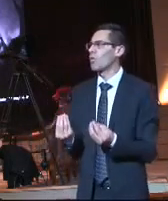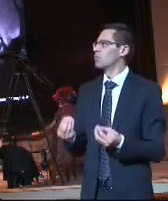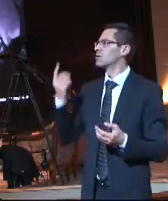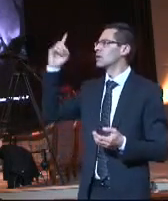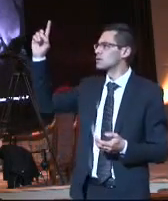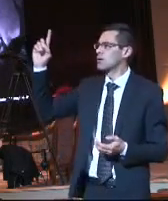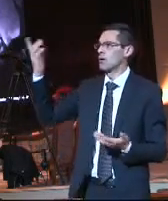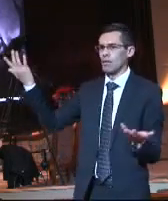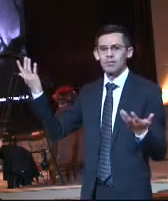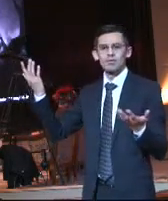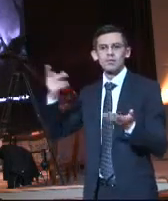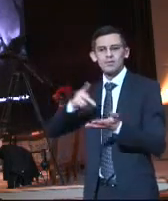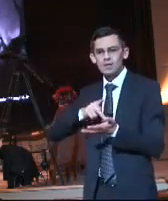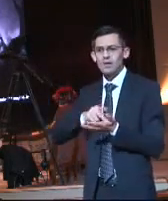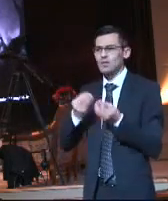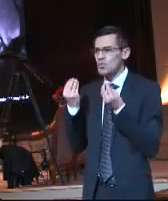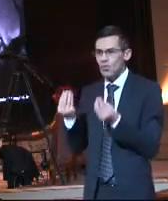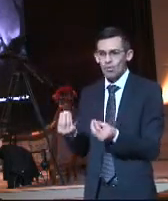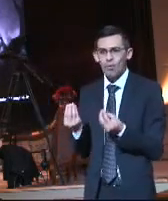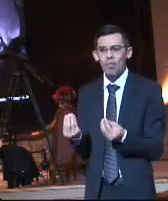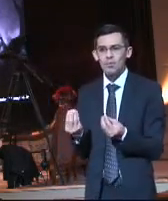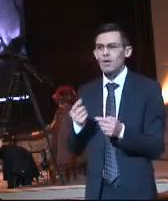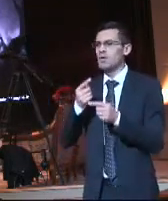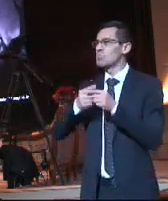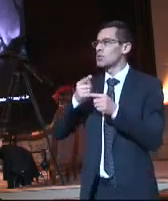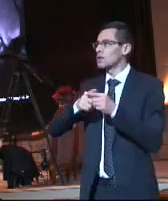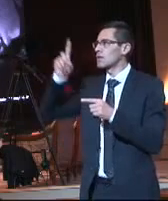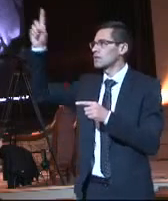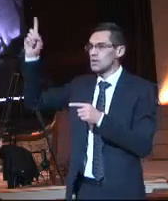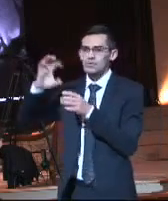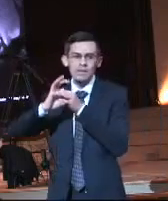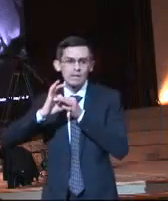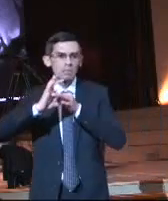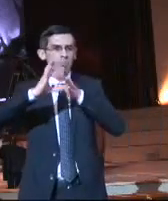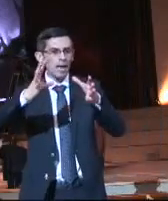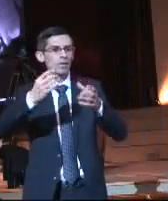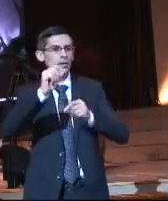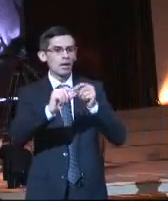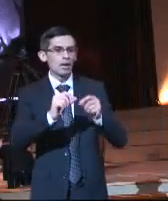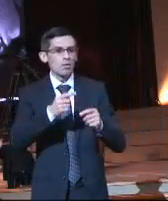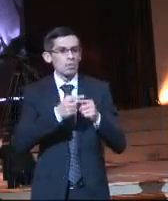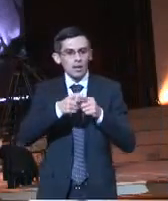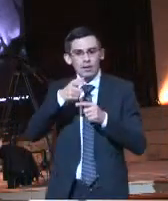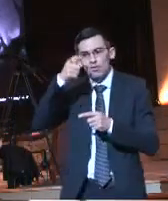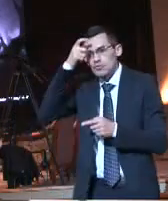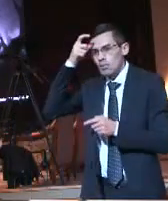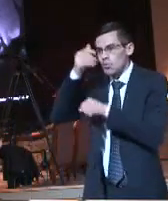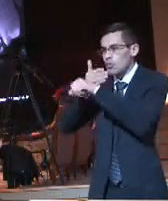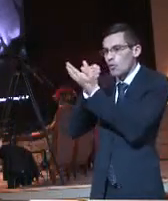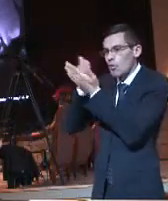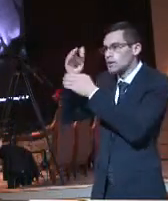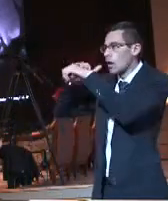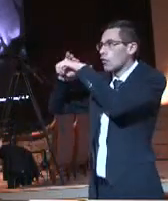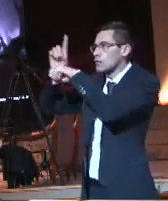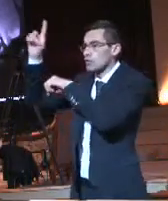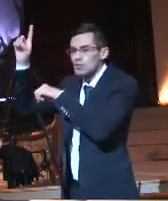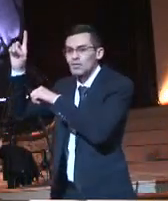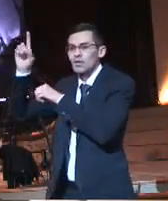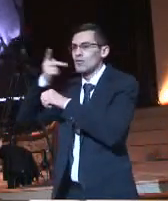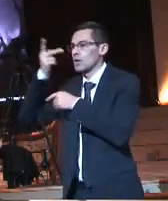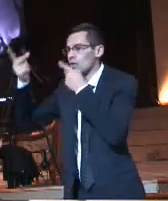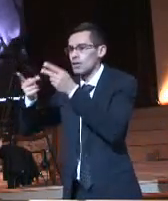vamos conversar sério aqui, né? Por que o Senhor vai cair na conversa do diabo? Né? Por que o